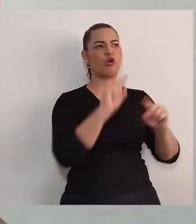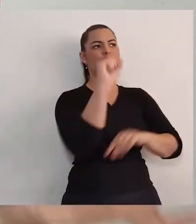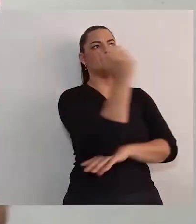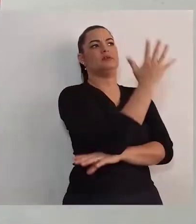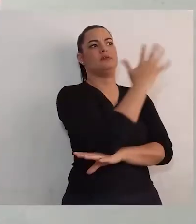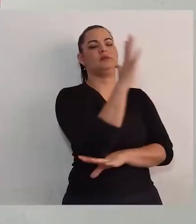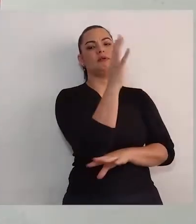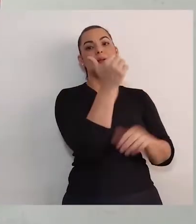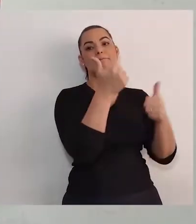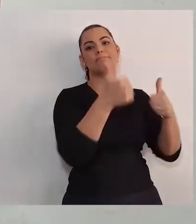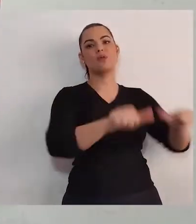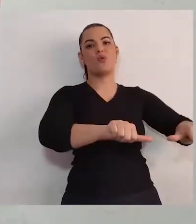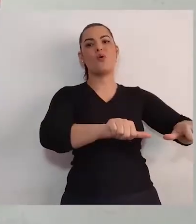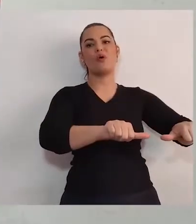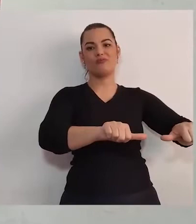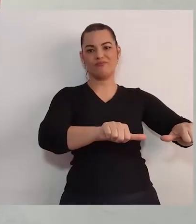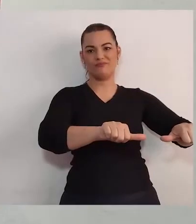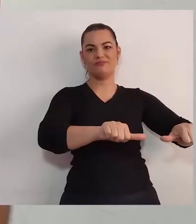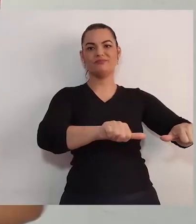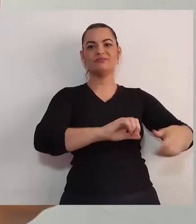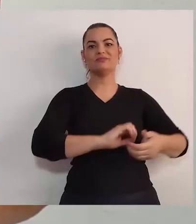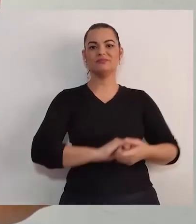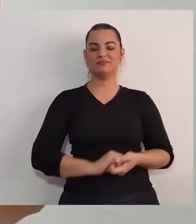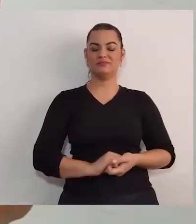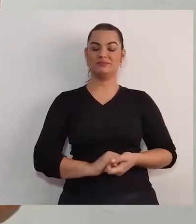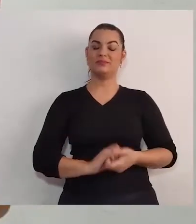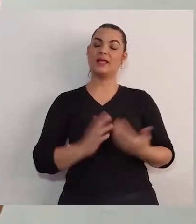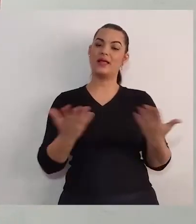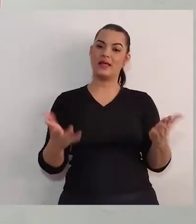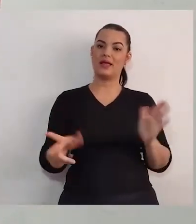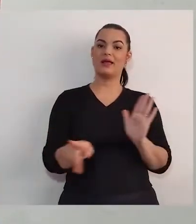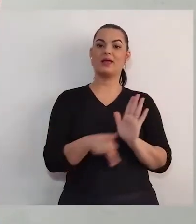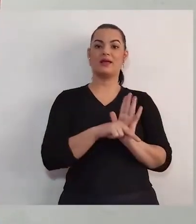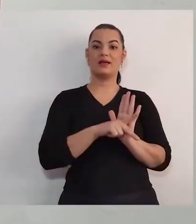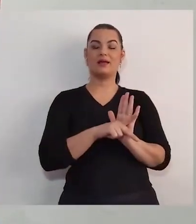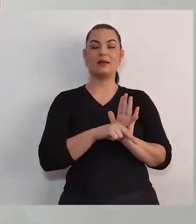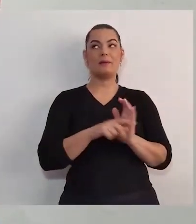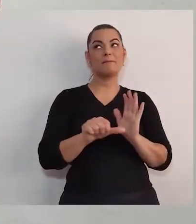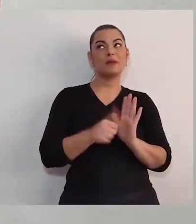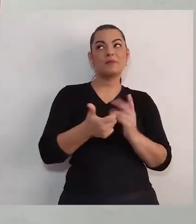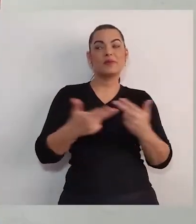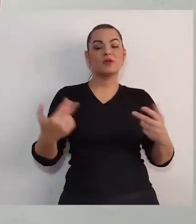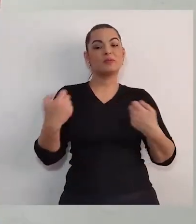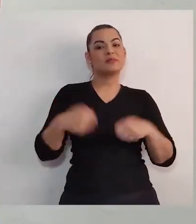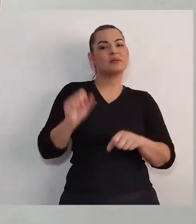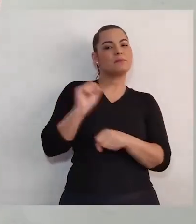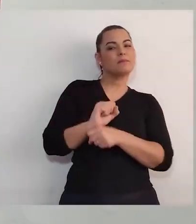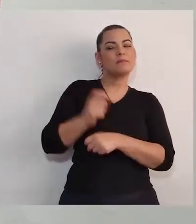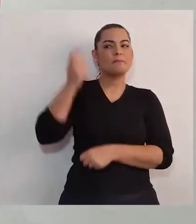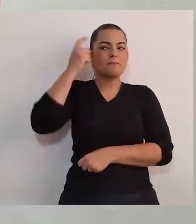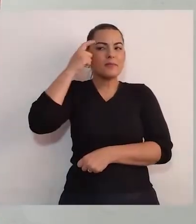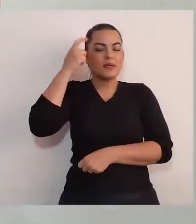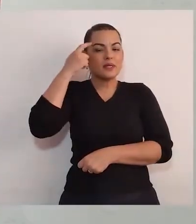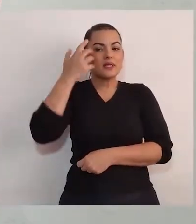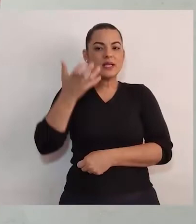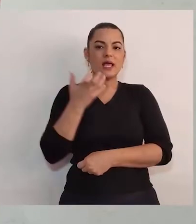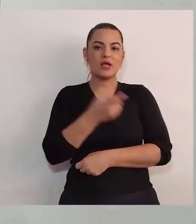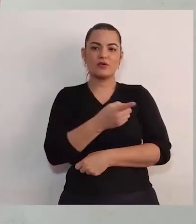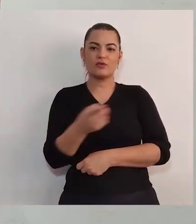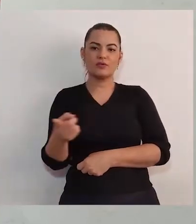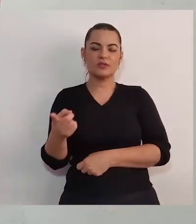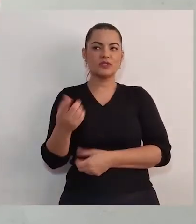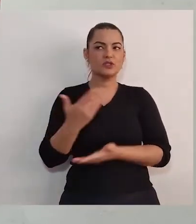causado nesses espaços. Então, essas são as primeiras reflexões que a PRO gostaria que